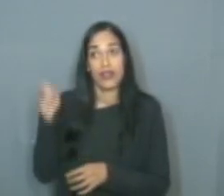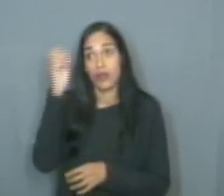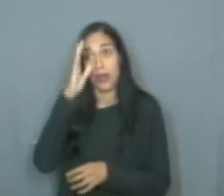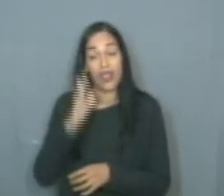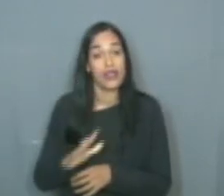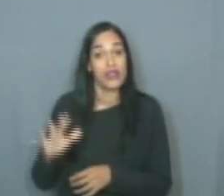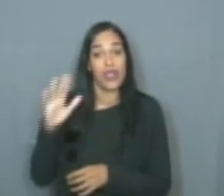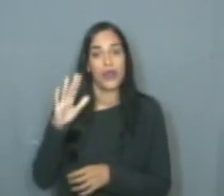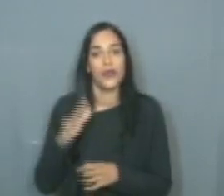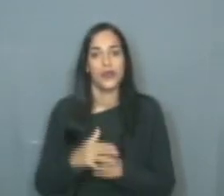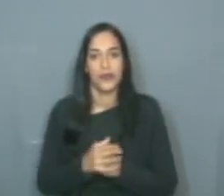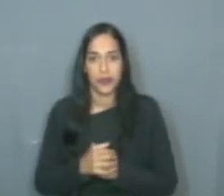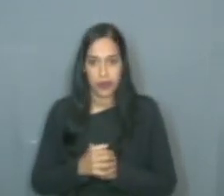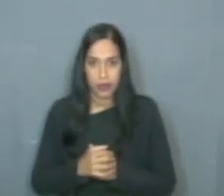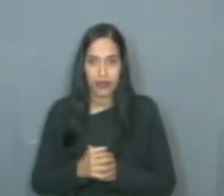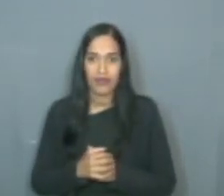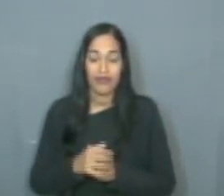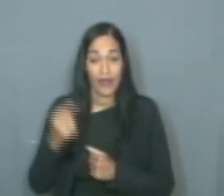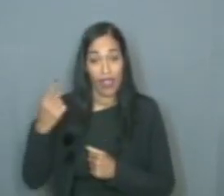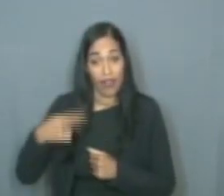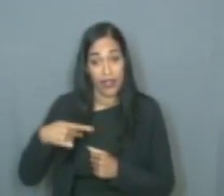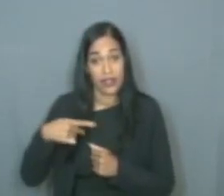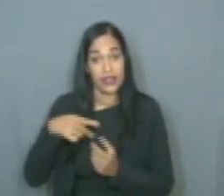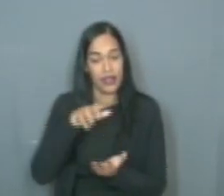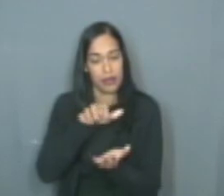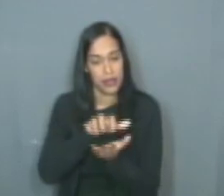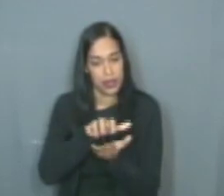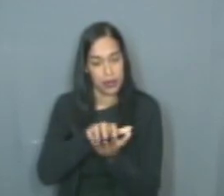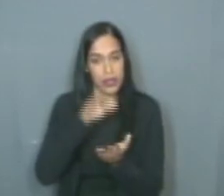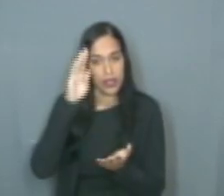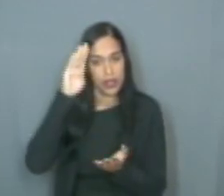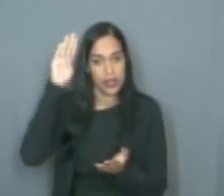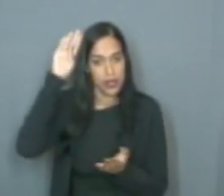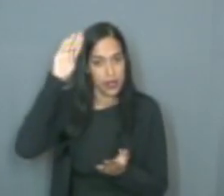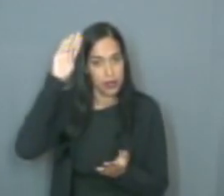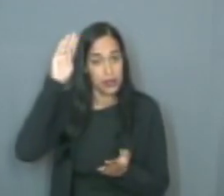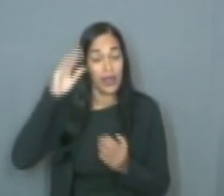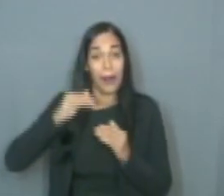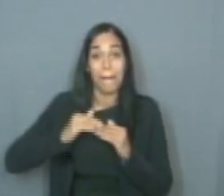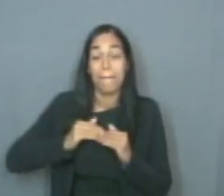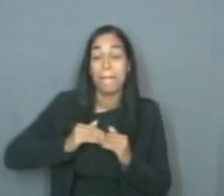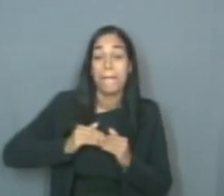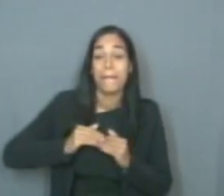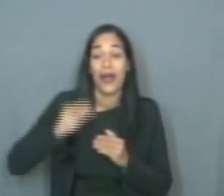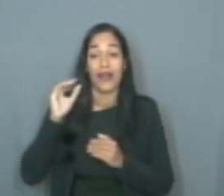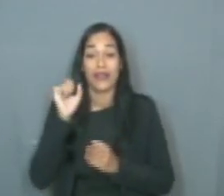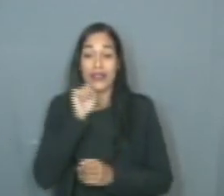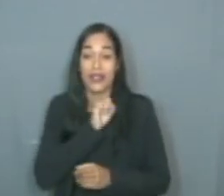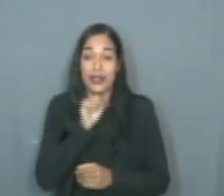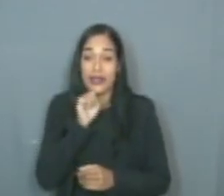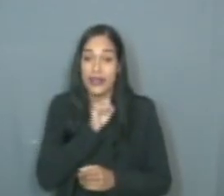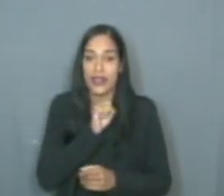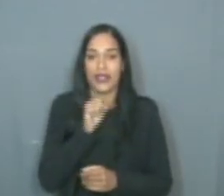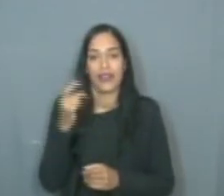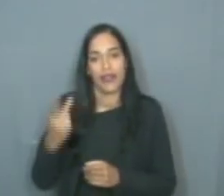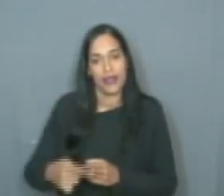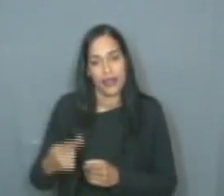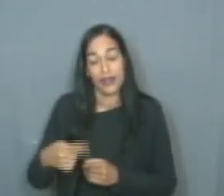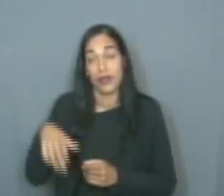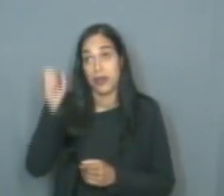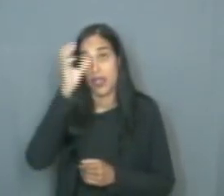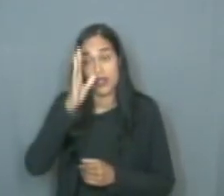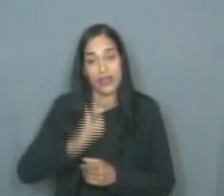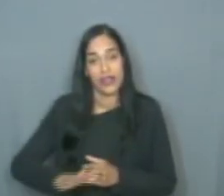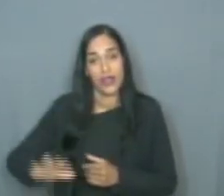país. A Academia Pernambucana de Letras é uma das academias de letras mais antigas do